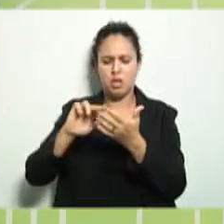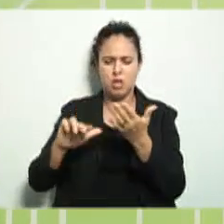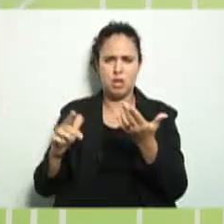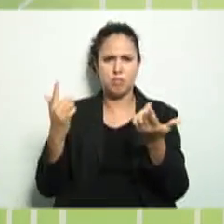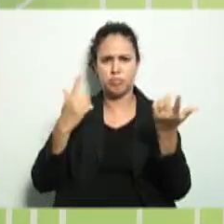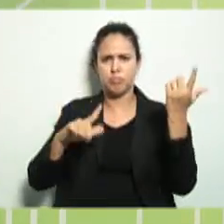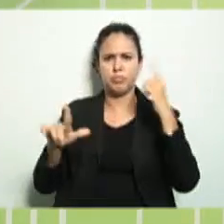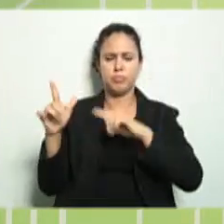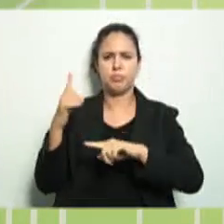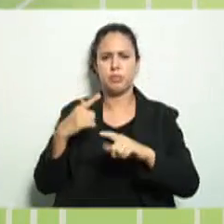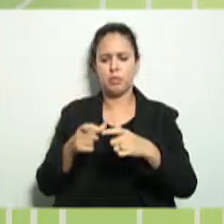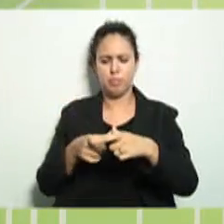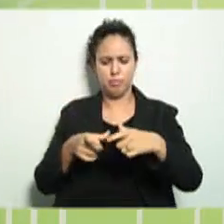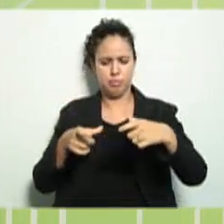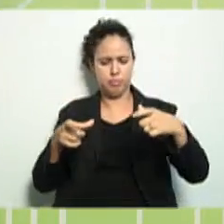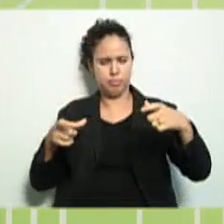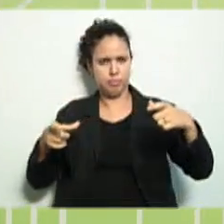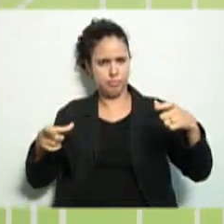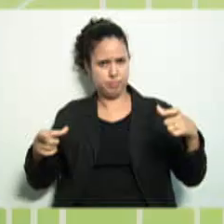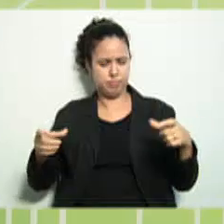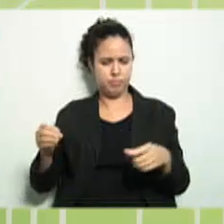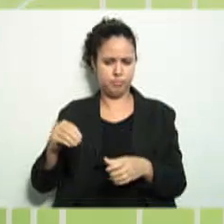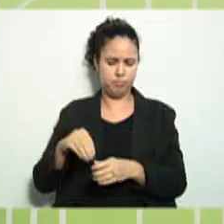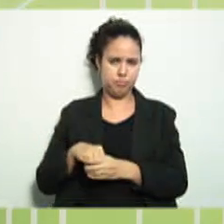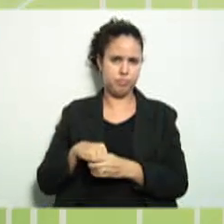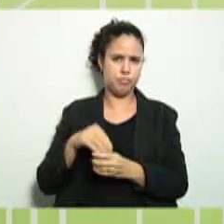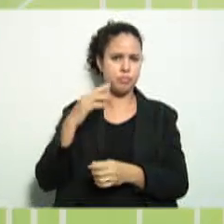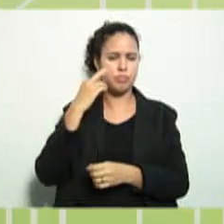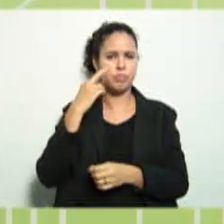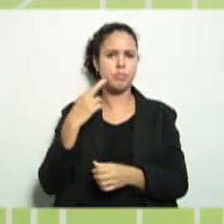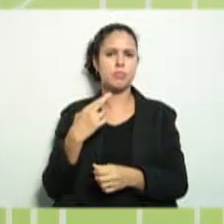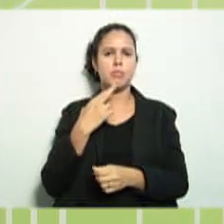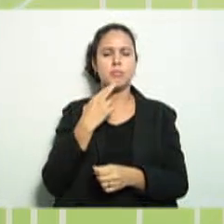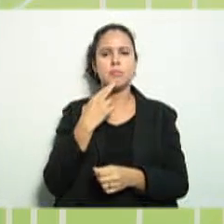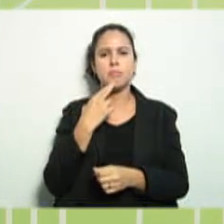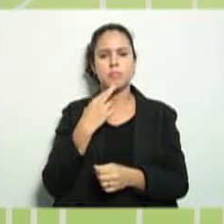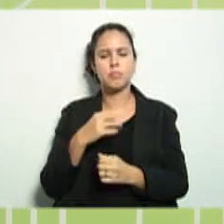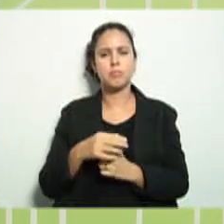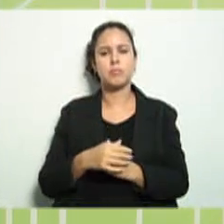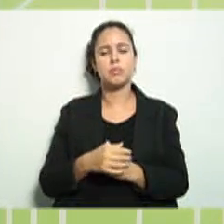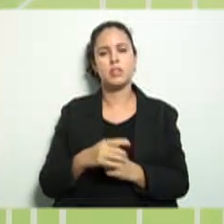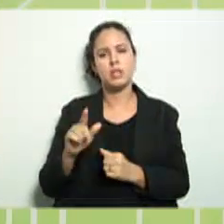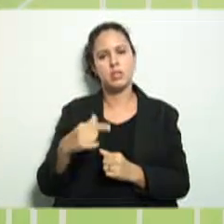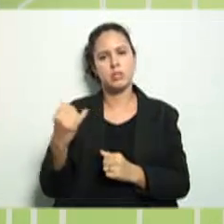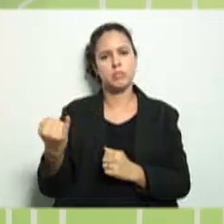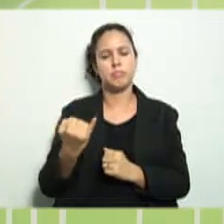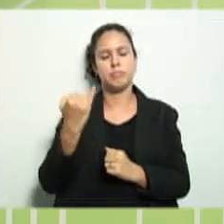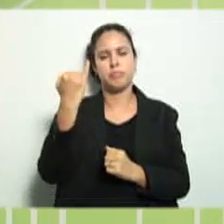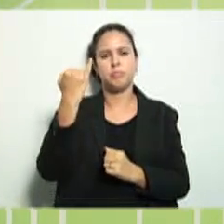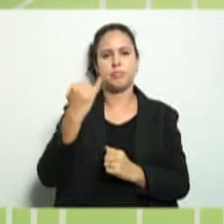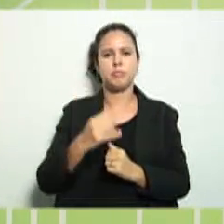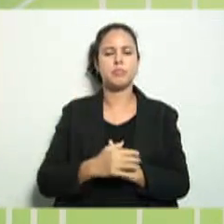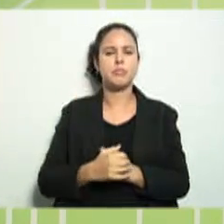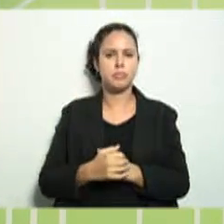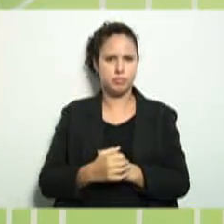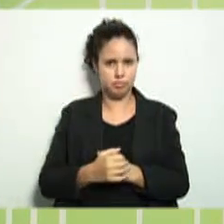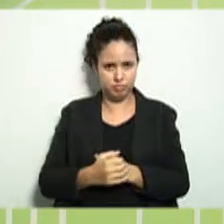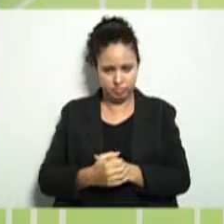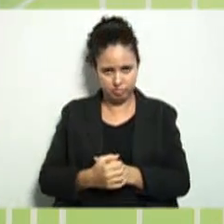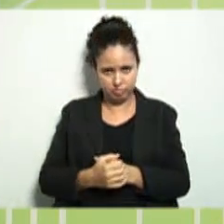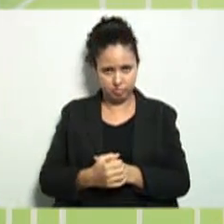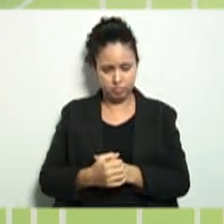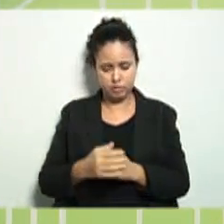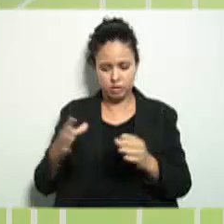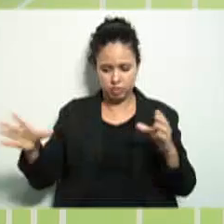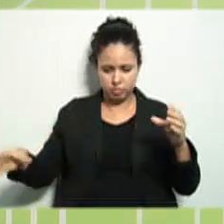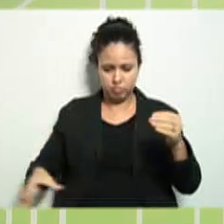no aumento da concentração de renda na nossa região. Esse é um aspecto fundamental dessa junção